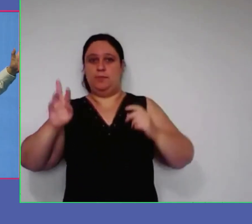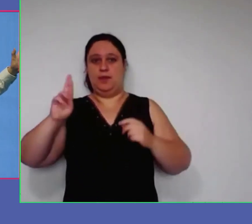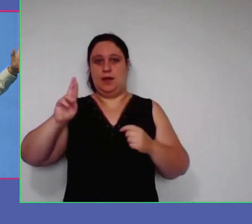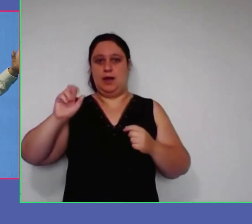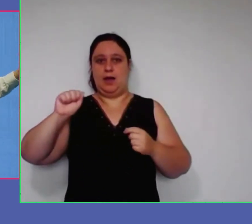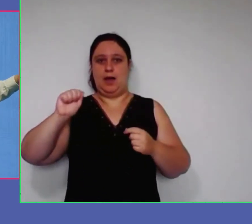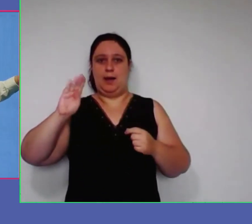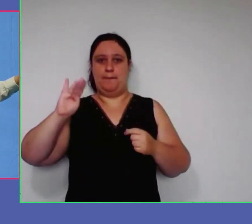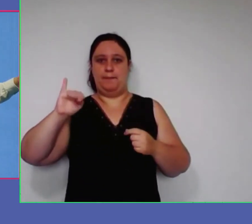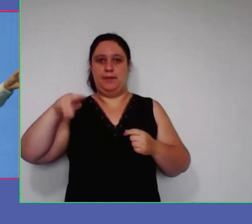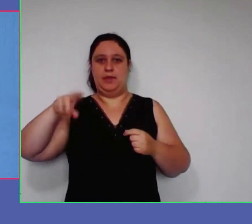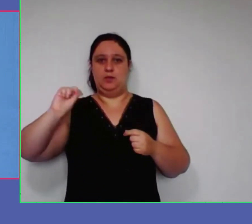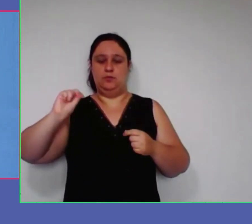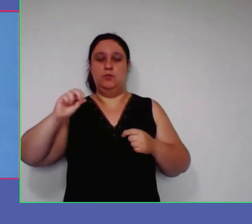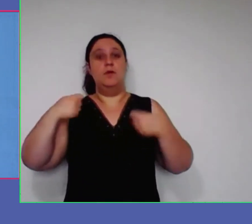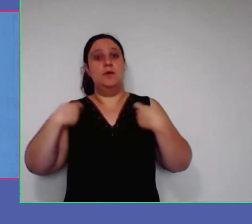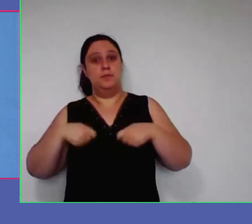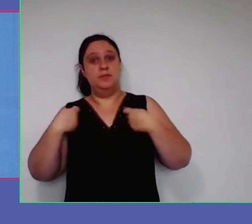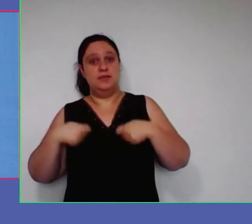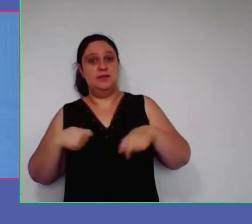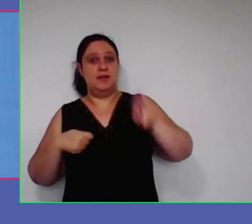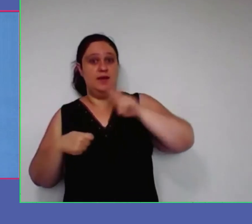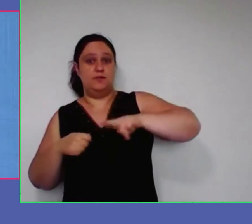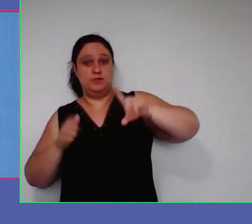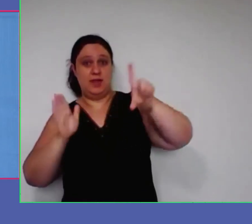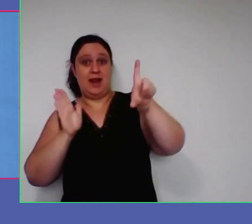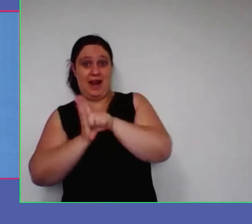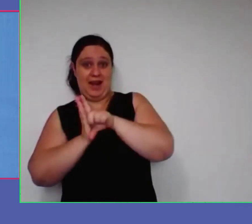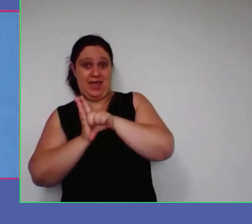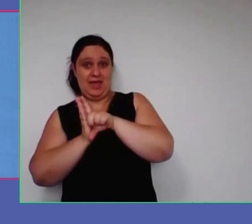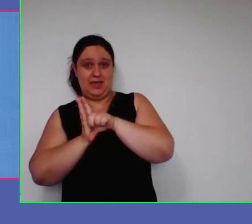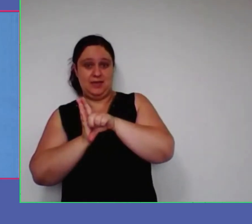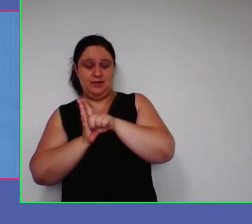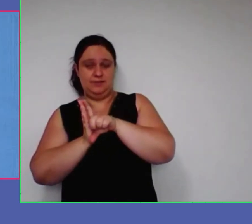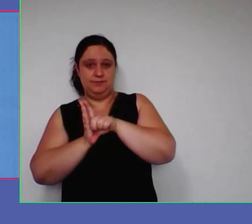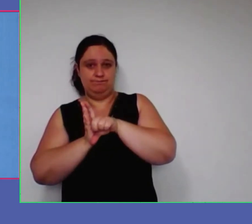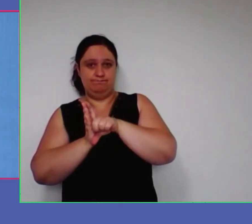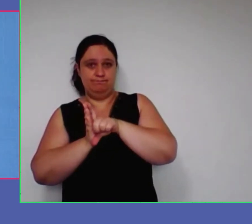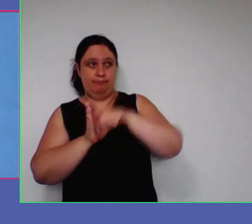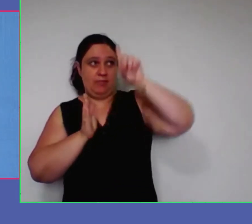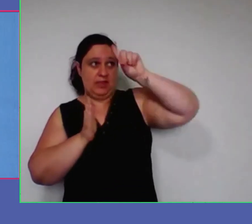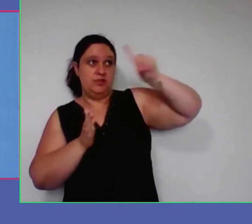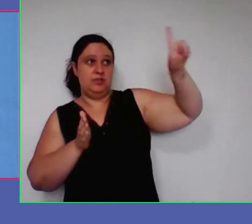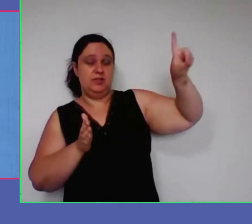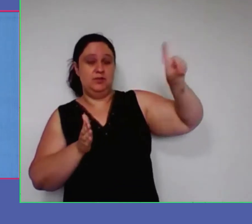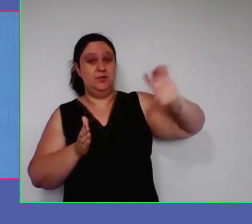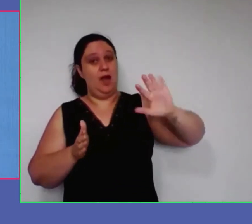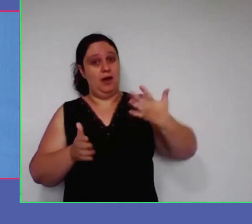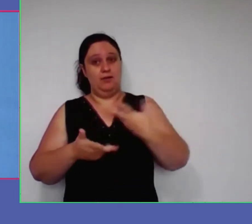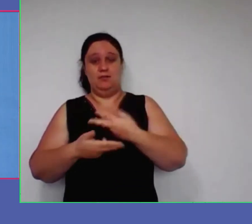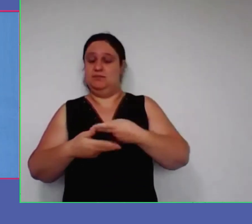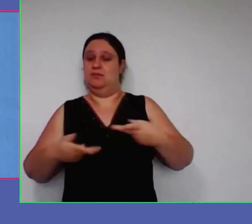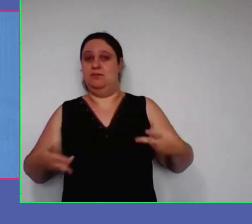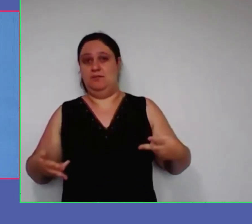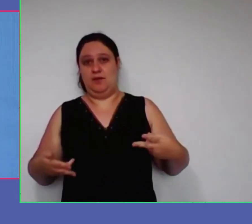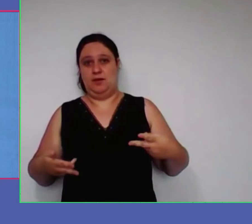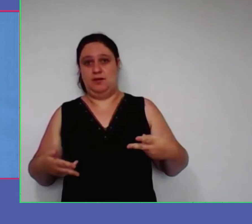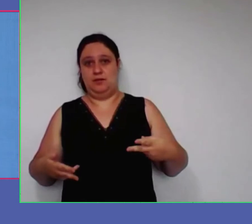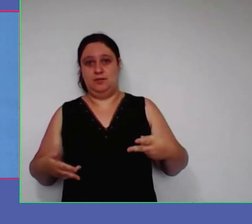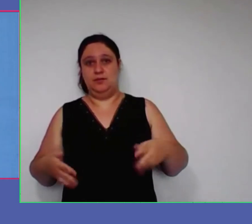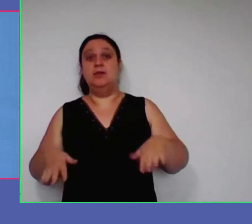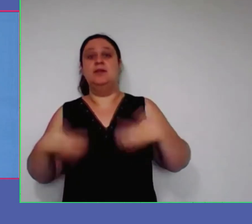do Pentateuco em diversas situações, e assim eles foram